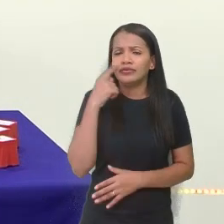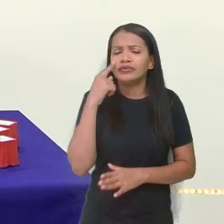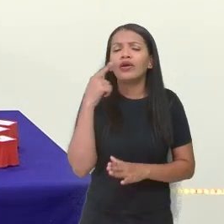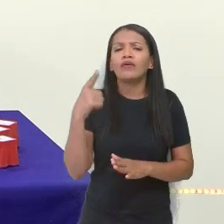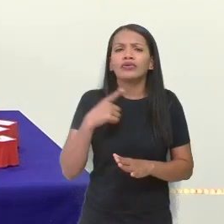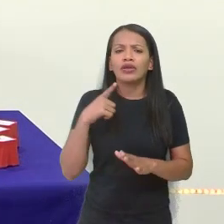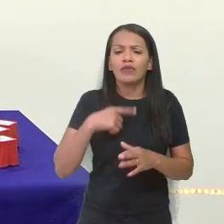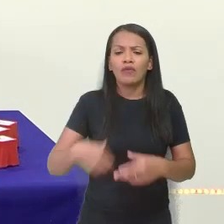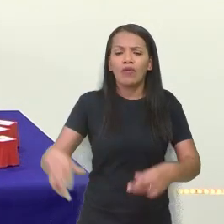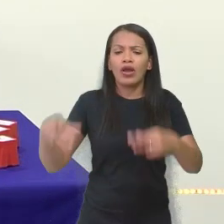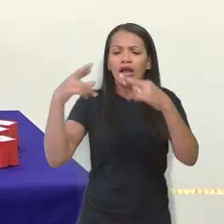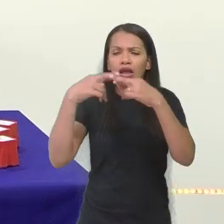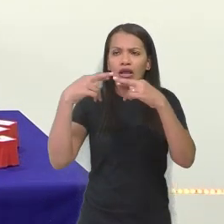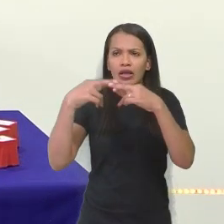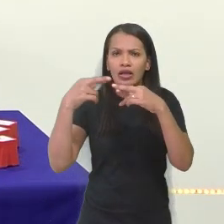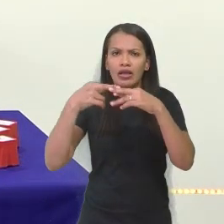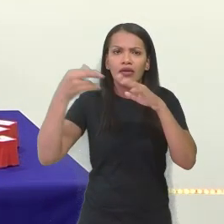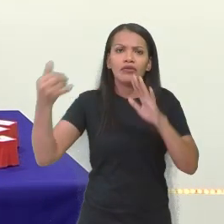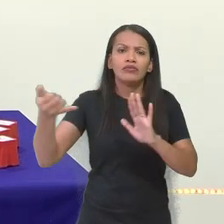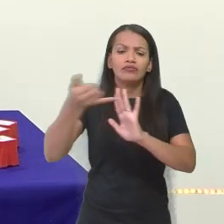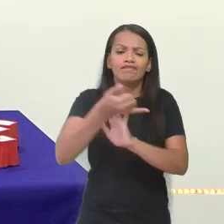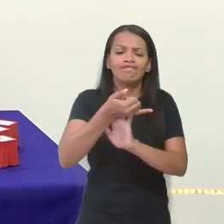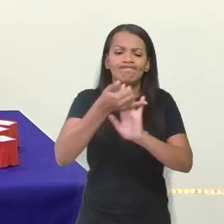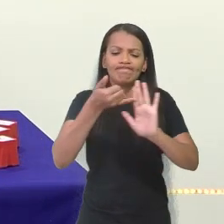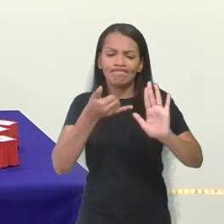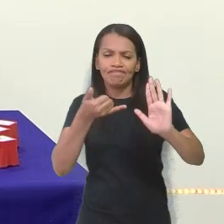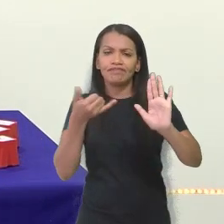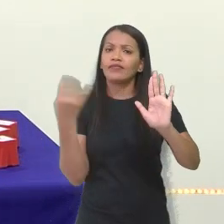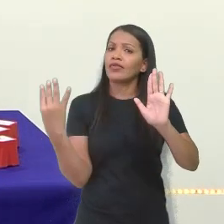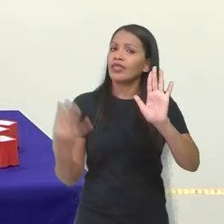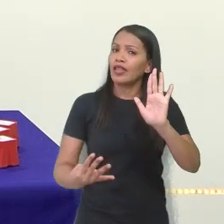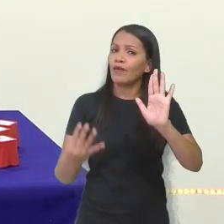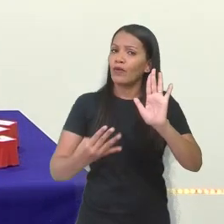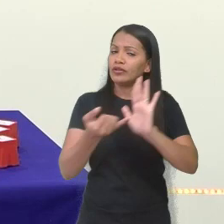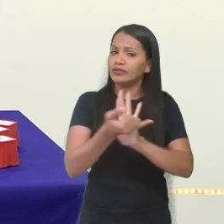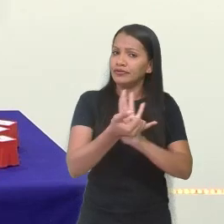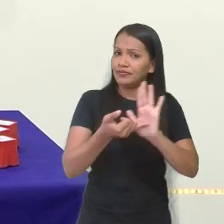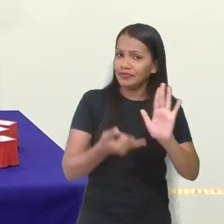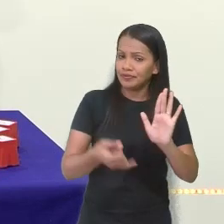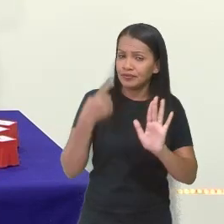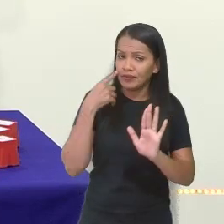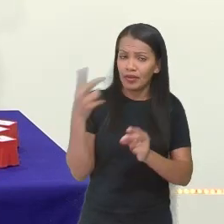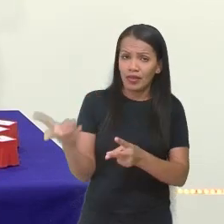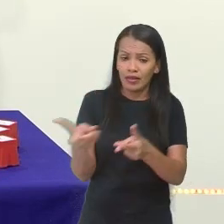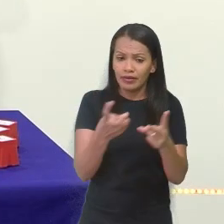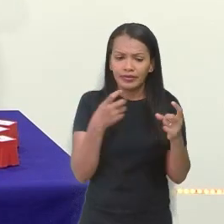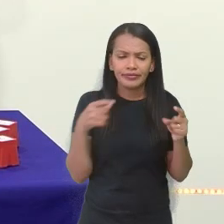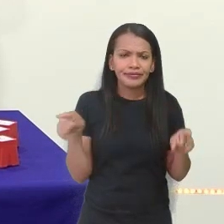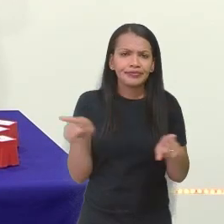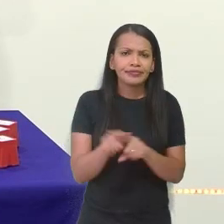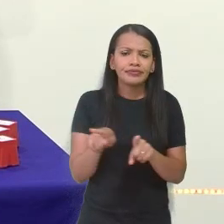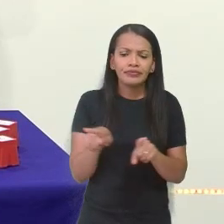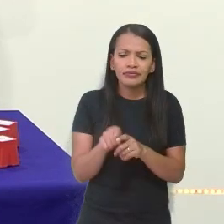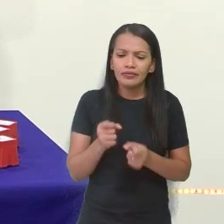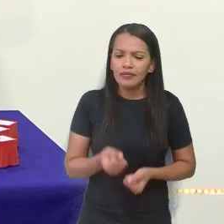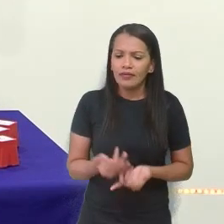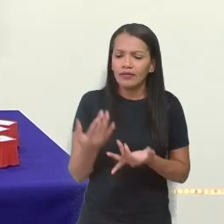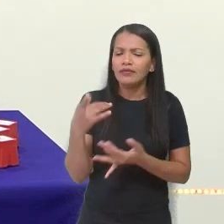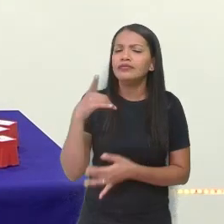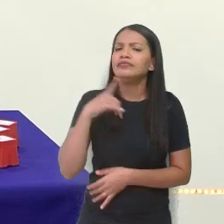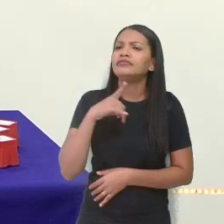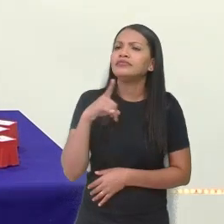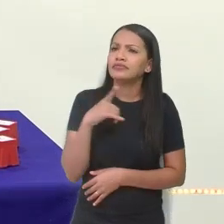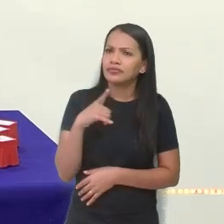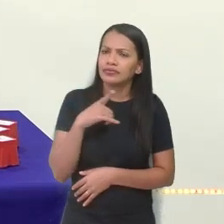segunda linha, né, que é o segundo verso, e na quarta linha. Observe também que no poema, quando eu tenho rima